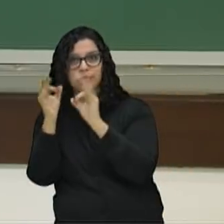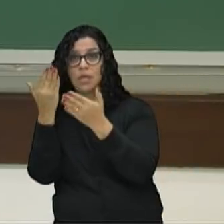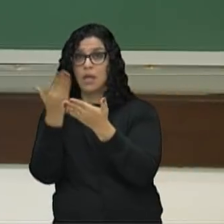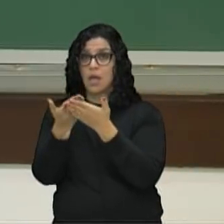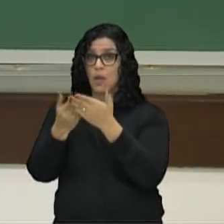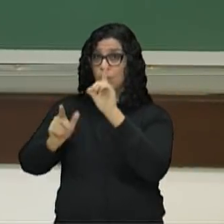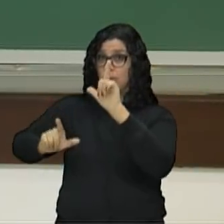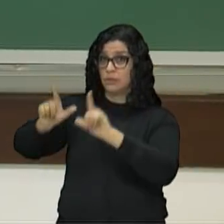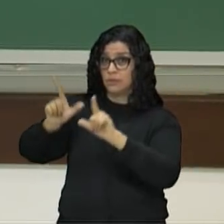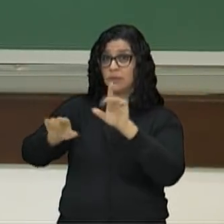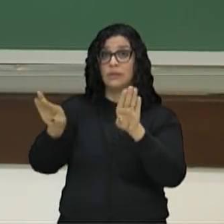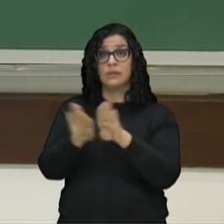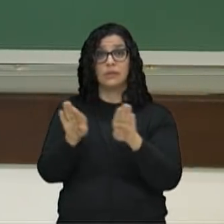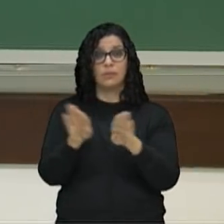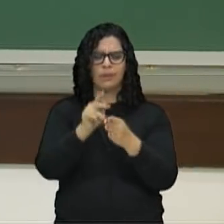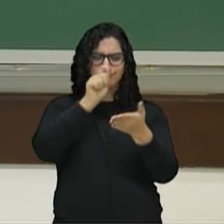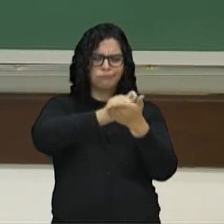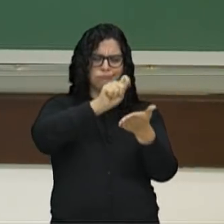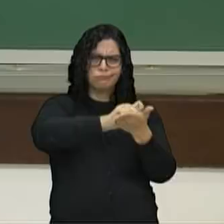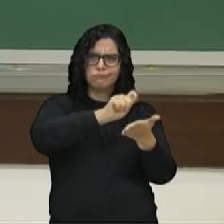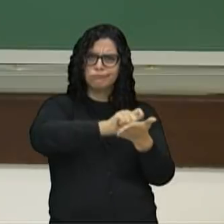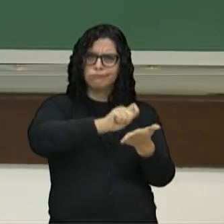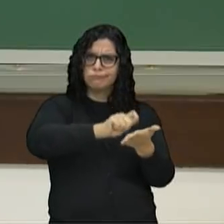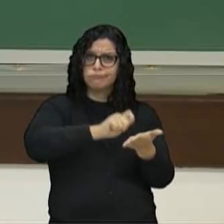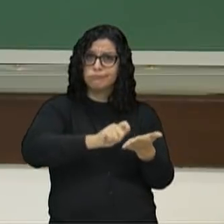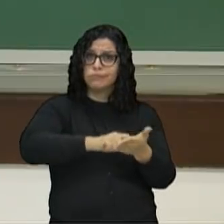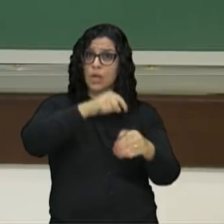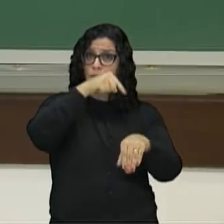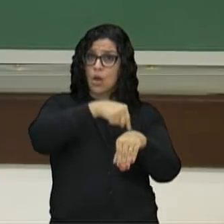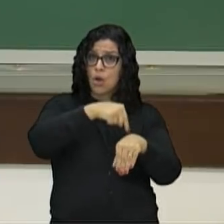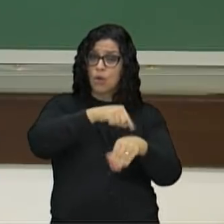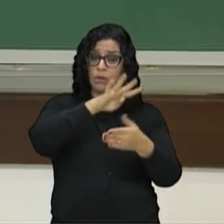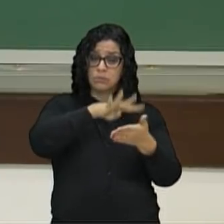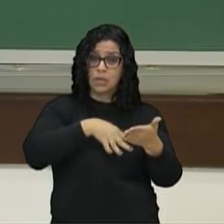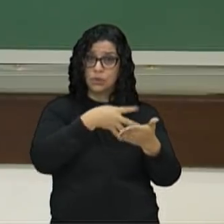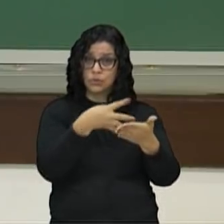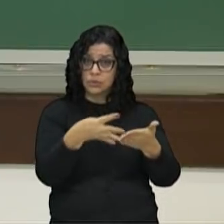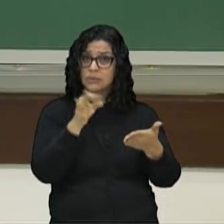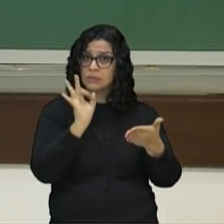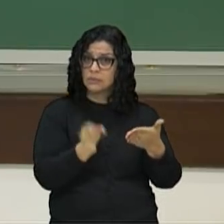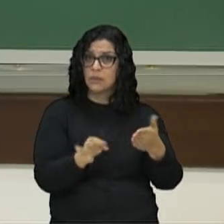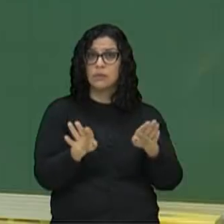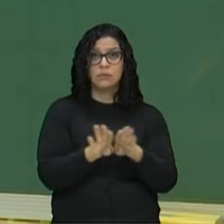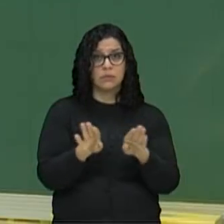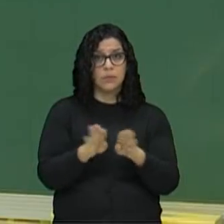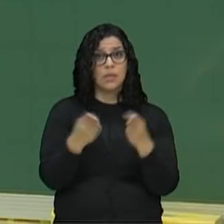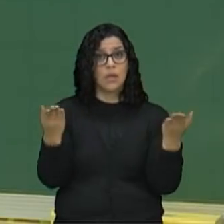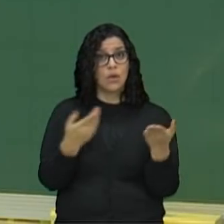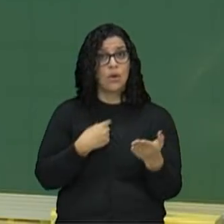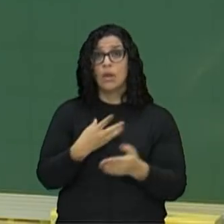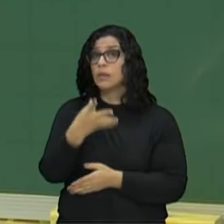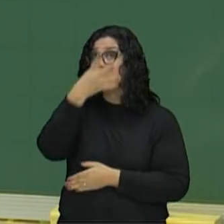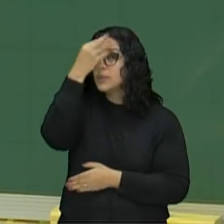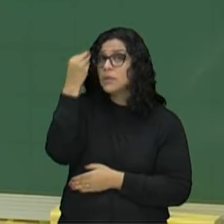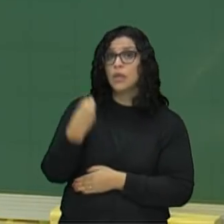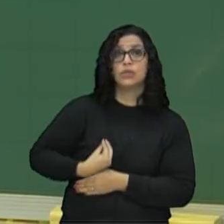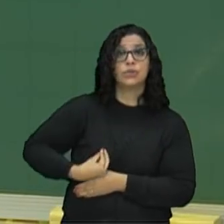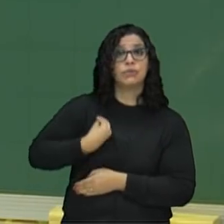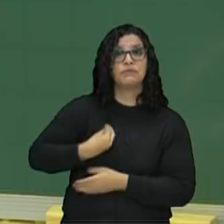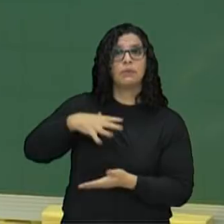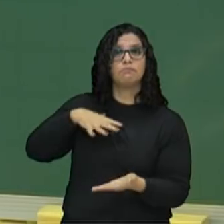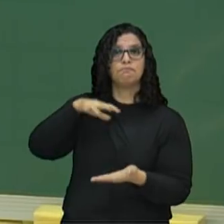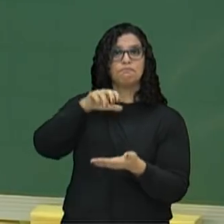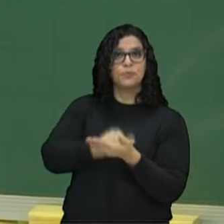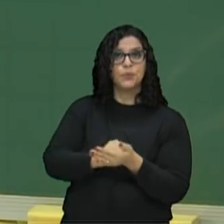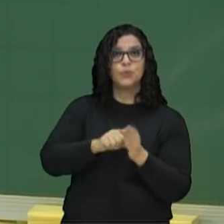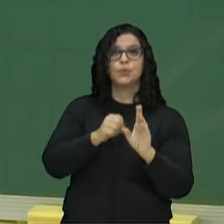TV, marque, anote bem o horário lá na sua agenda. Não esqueça de marcar a sua